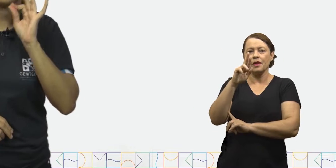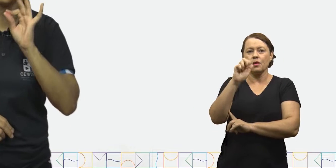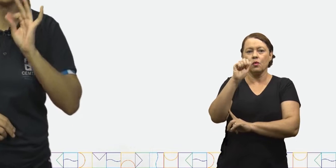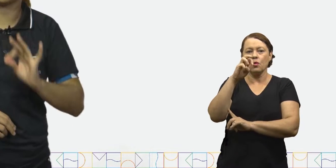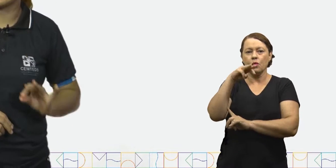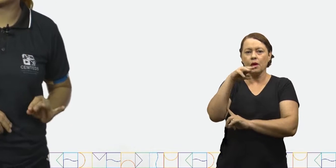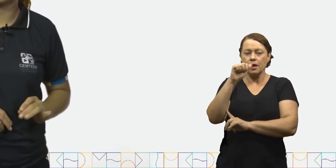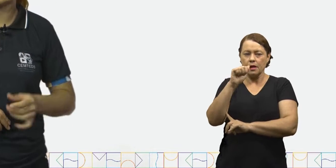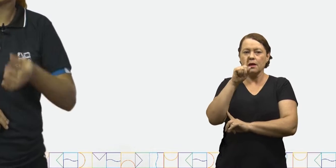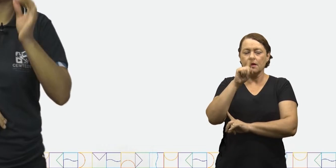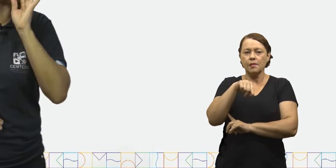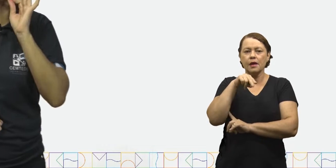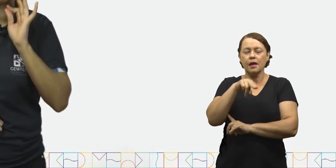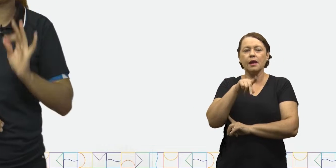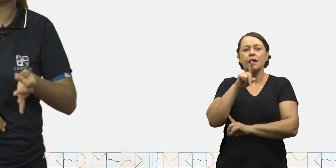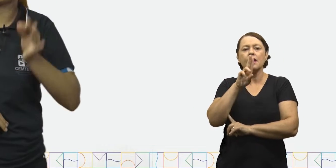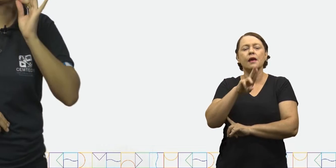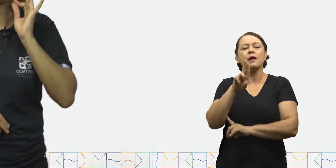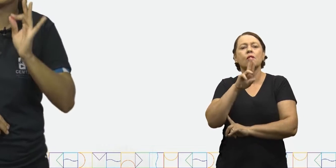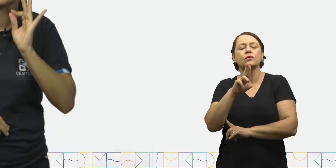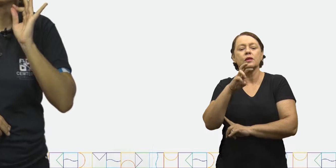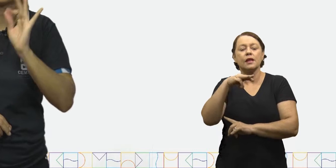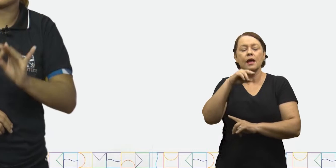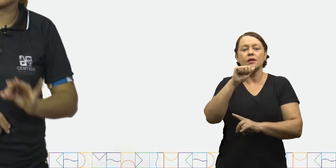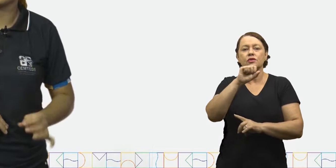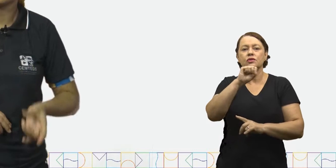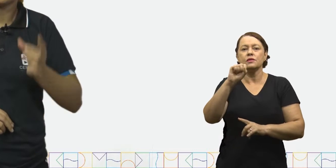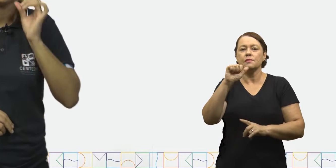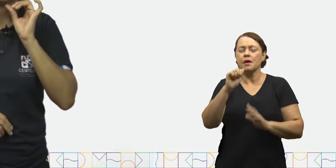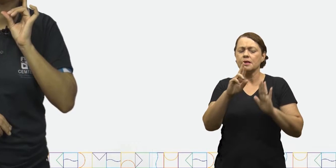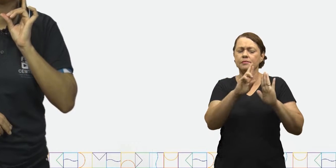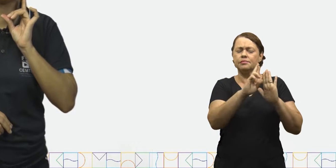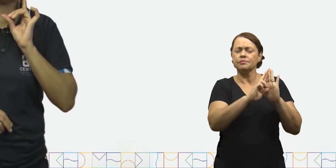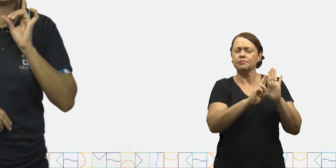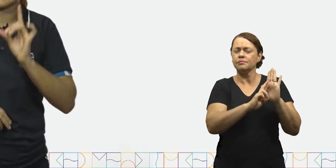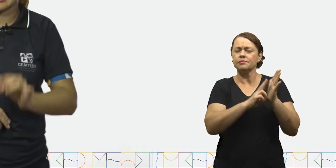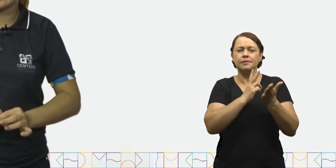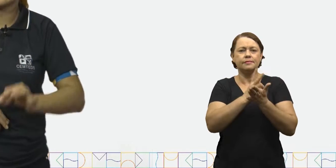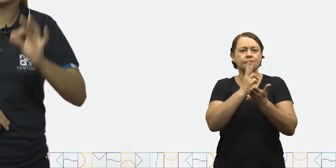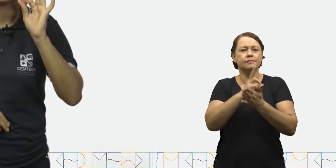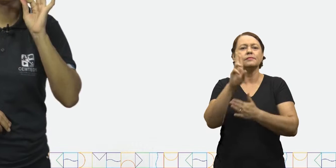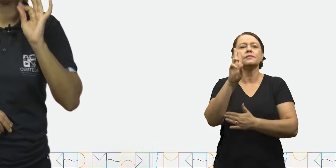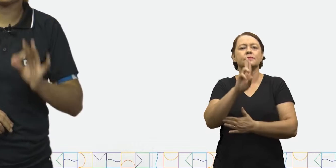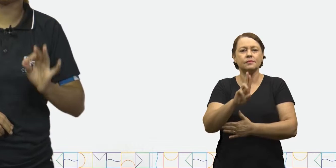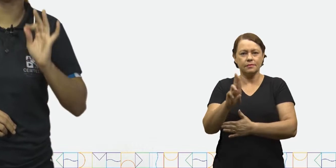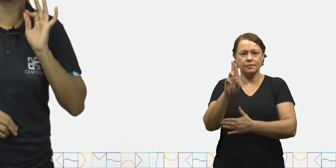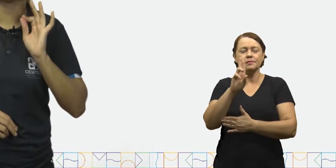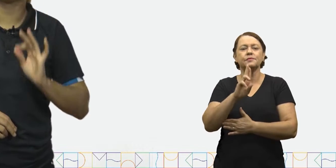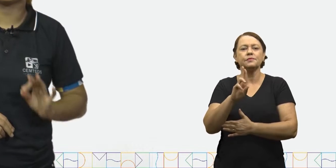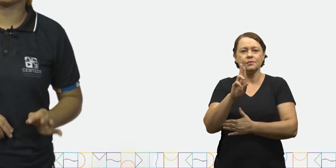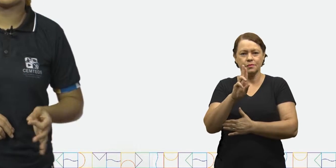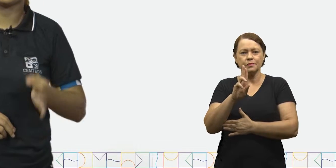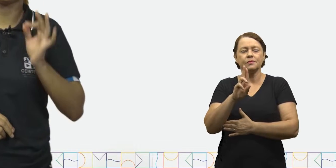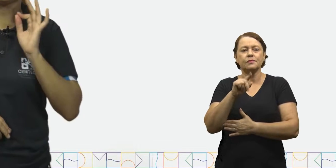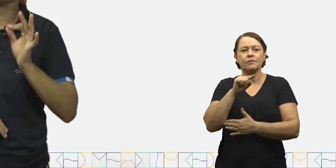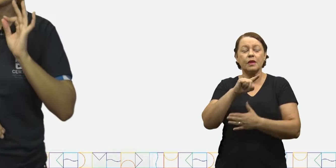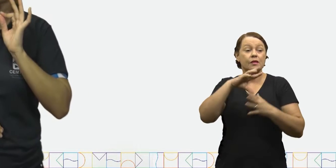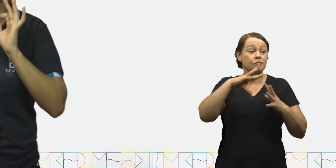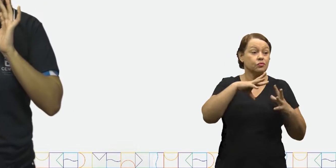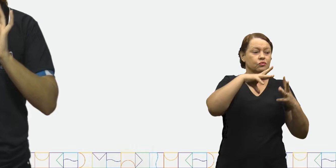é a unidade de massa padrão utilizado pelo